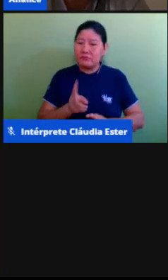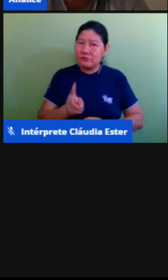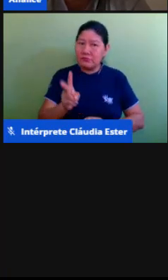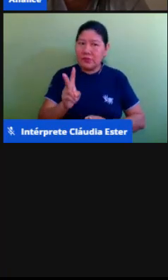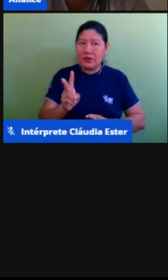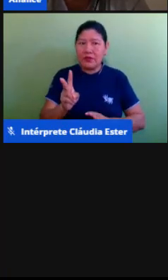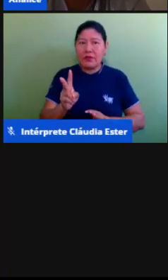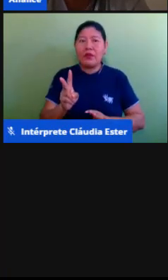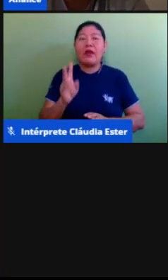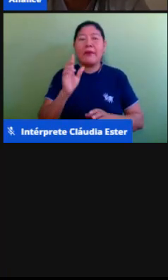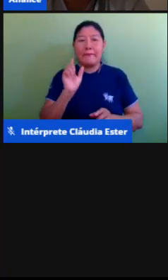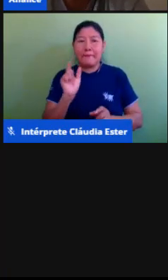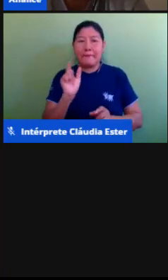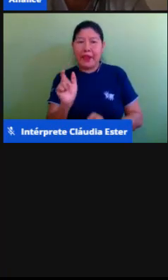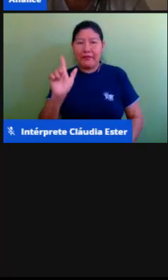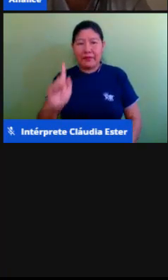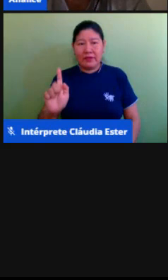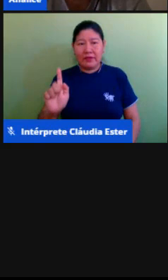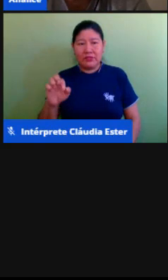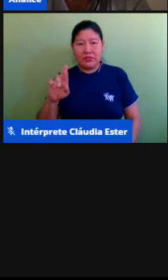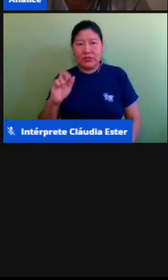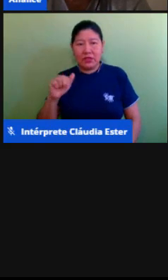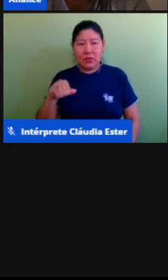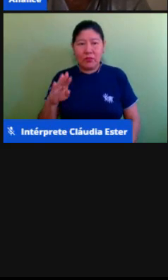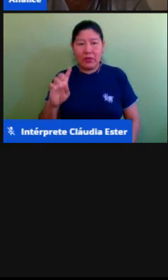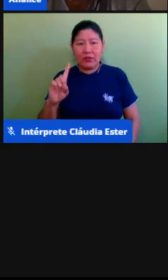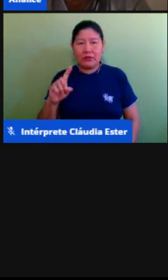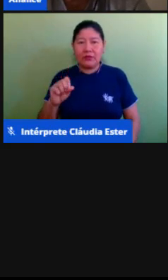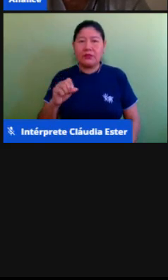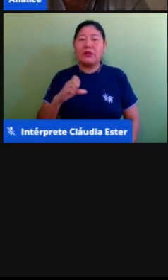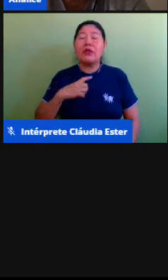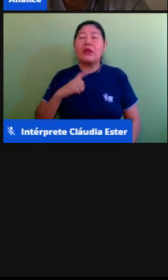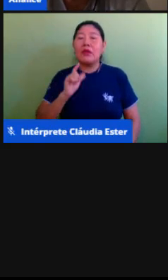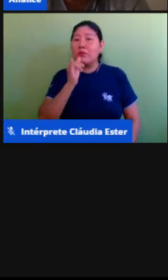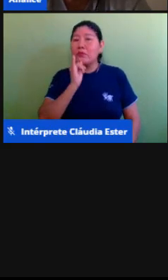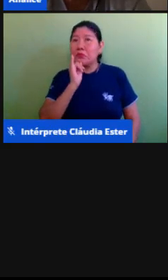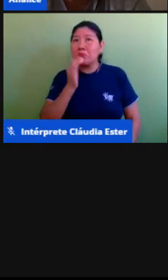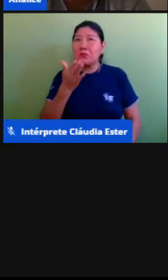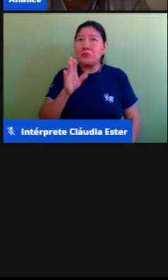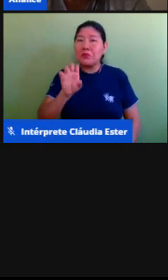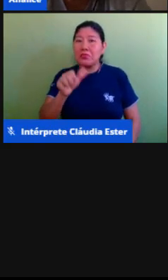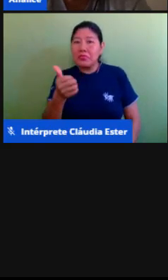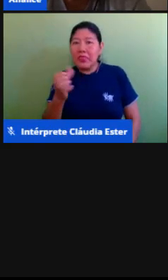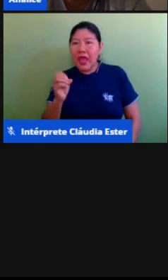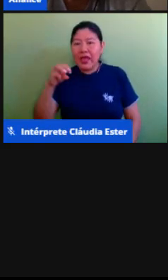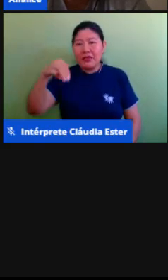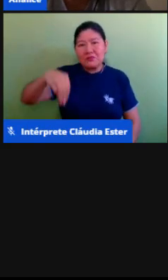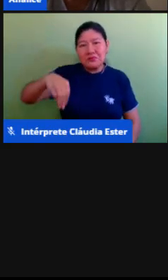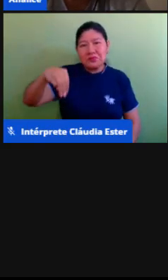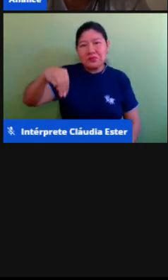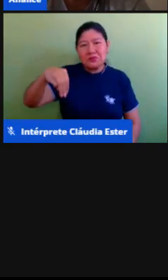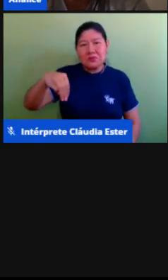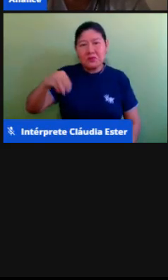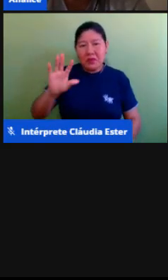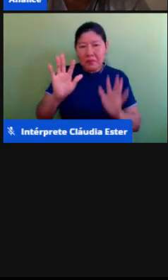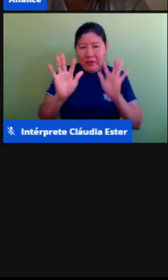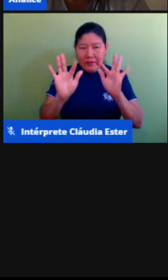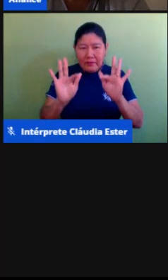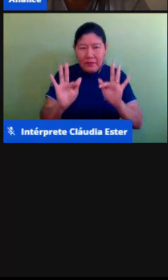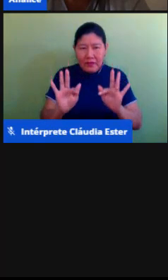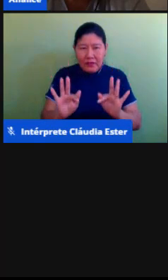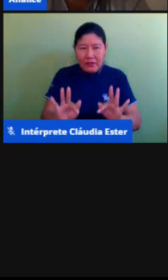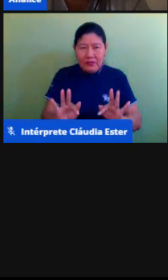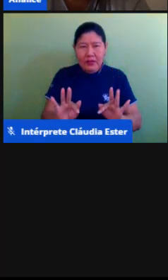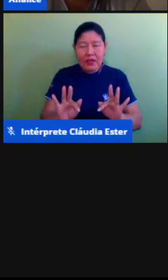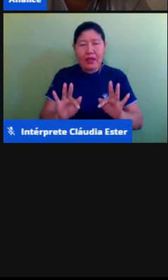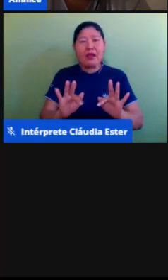palavra geralmente, nunca assim, com certeza. Geralmente, nos 10 minutos finais da formação, está disponível para